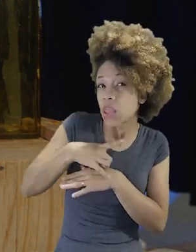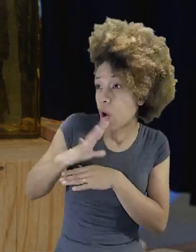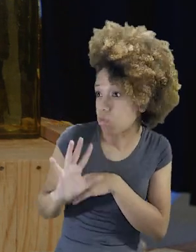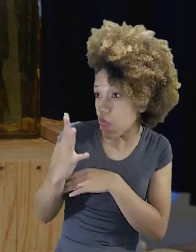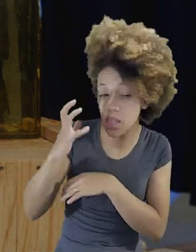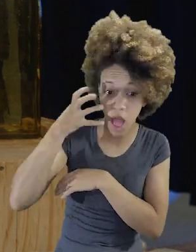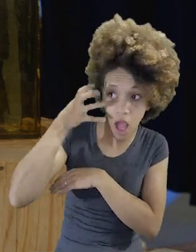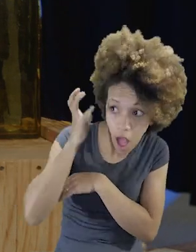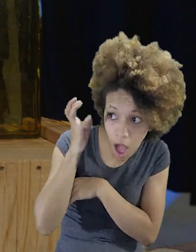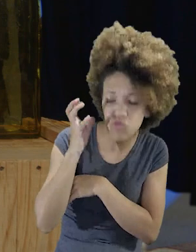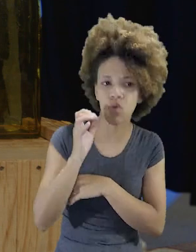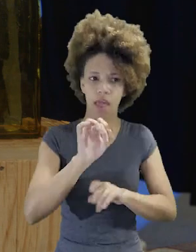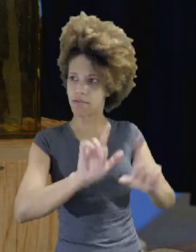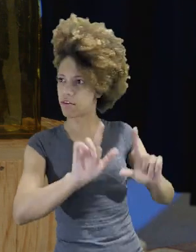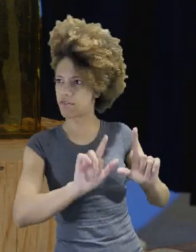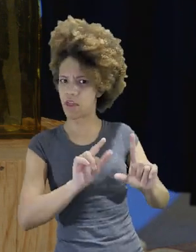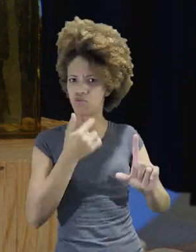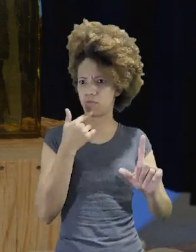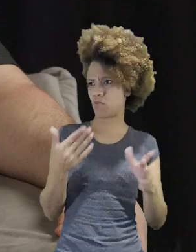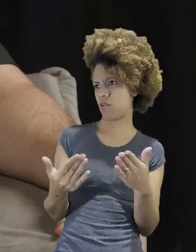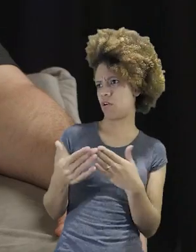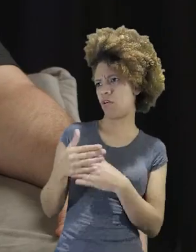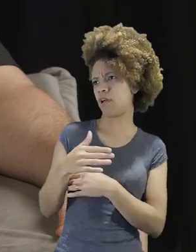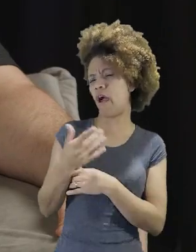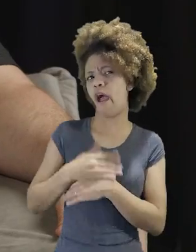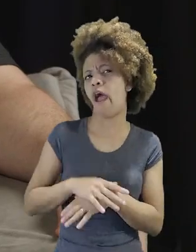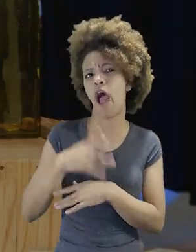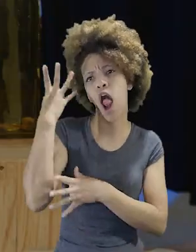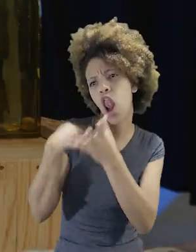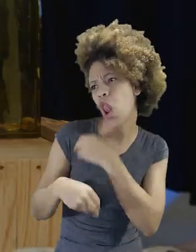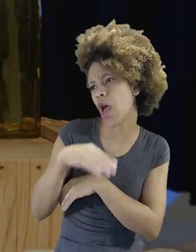vira uma sensação é já com a Tipo